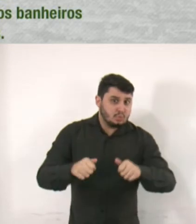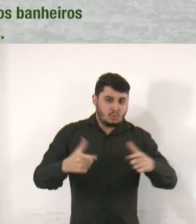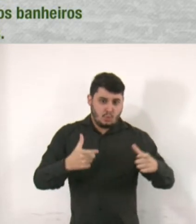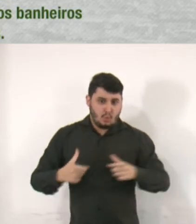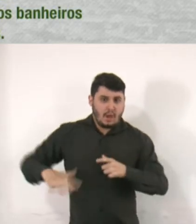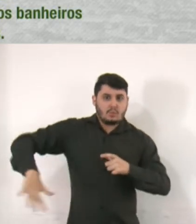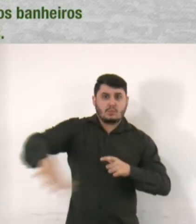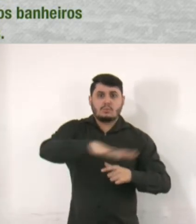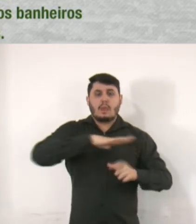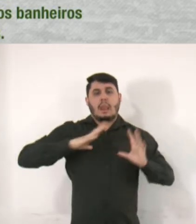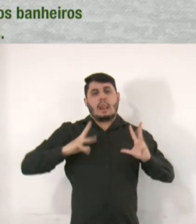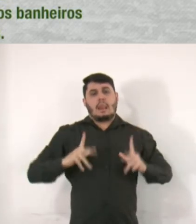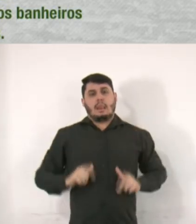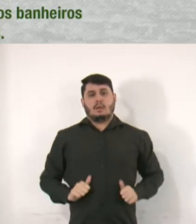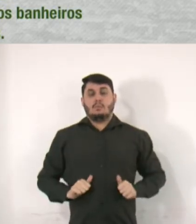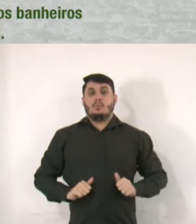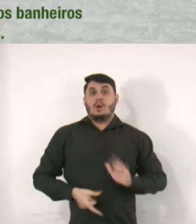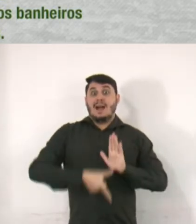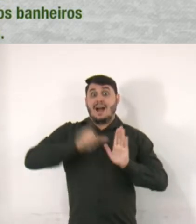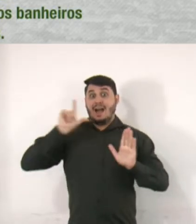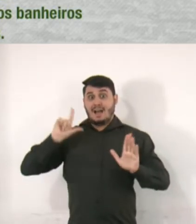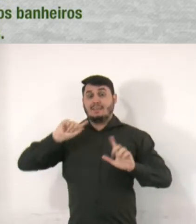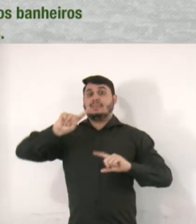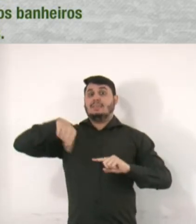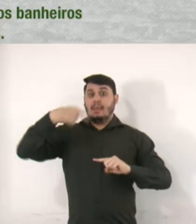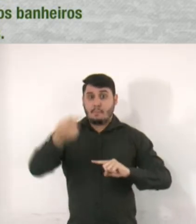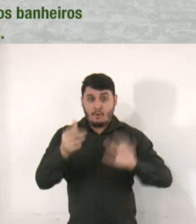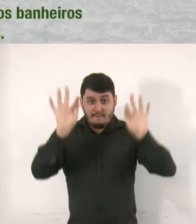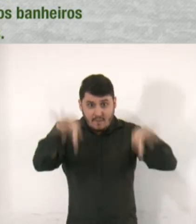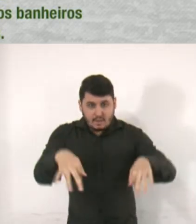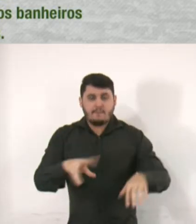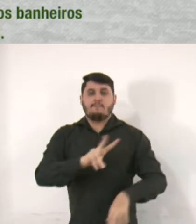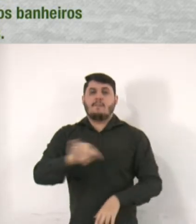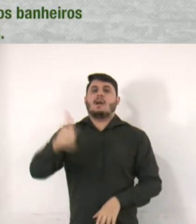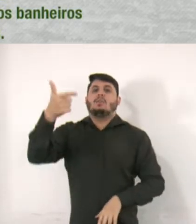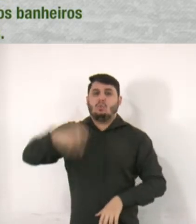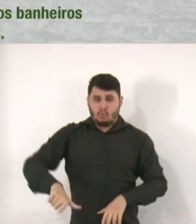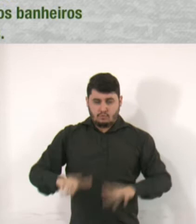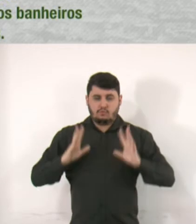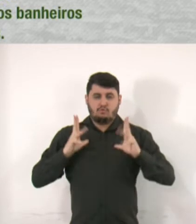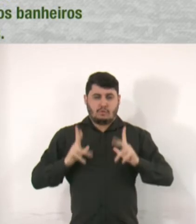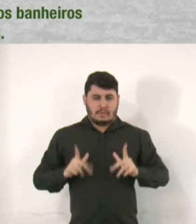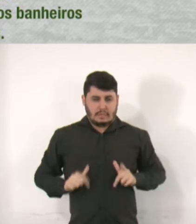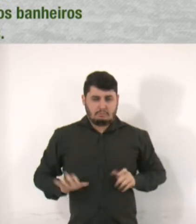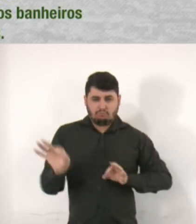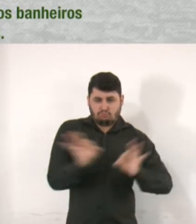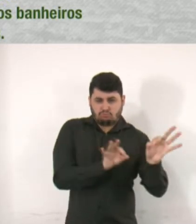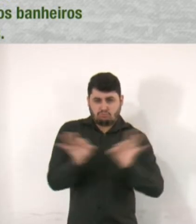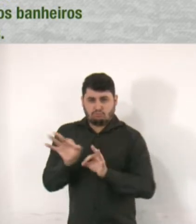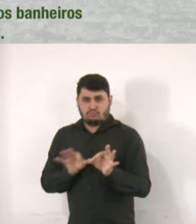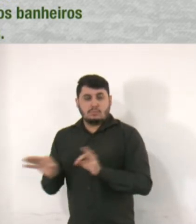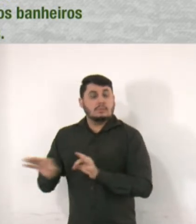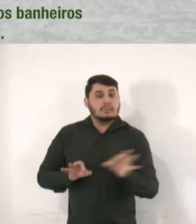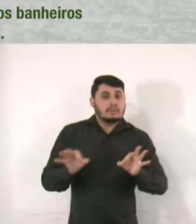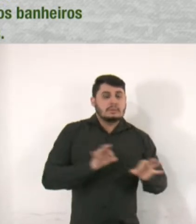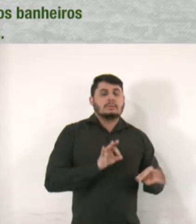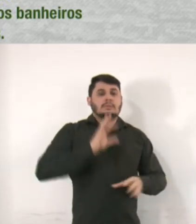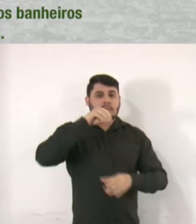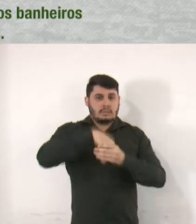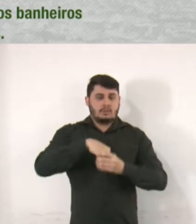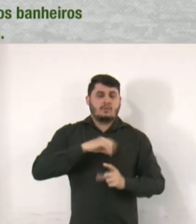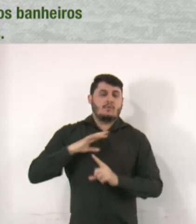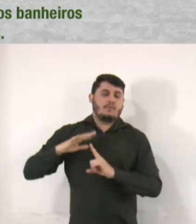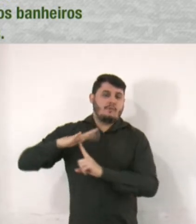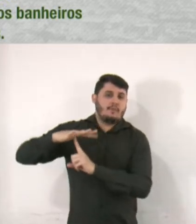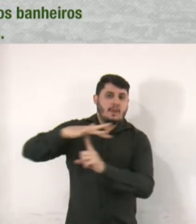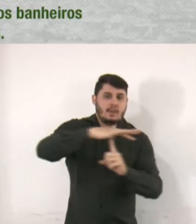como também após o evento a gente garantir a limpeza. E a fiscalização também com agentes de vigilância sanitária e